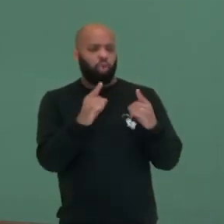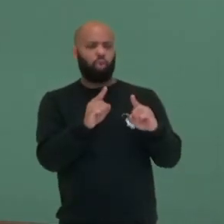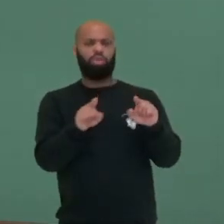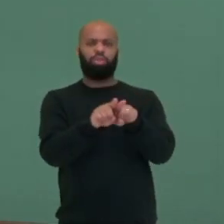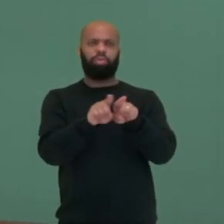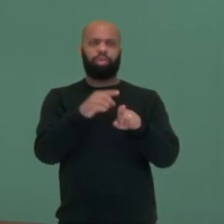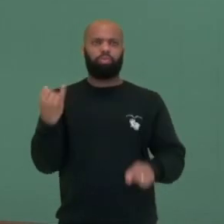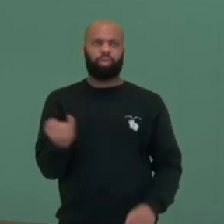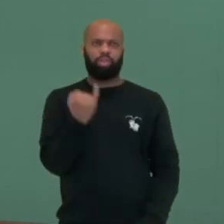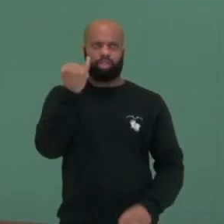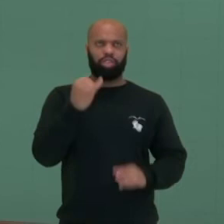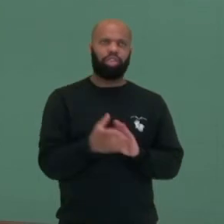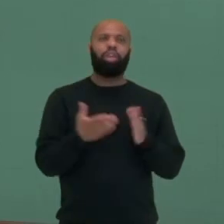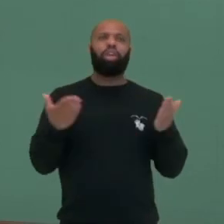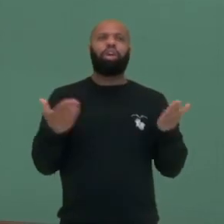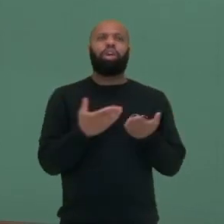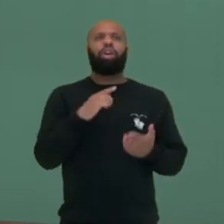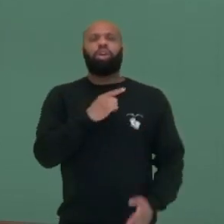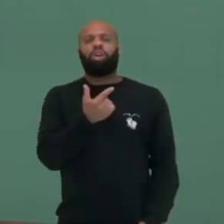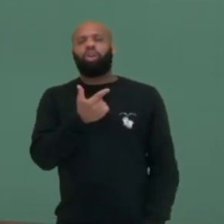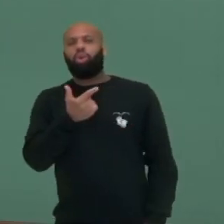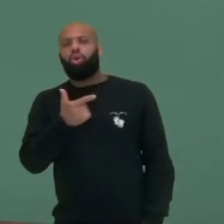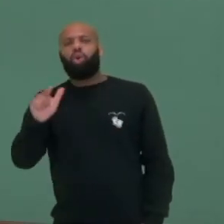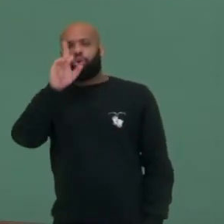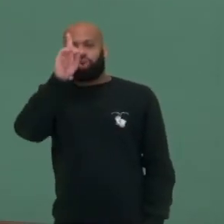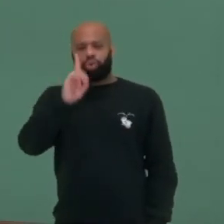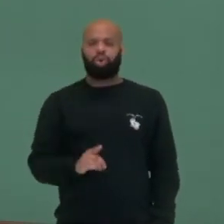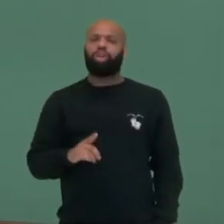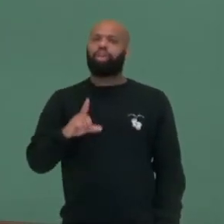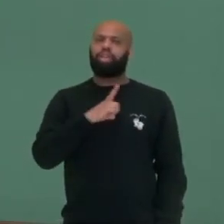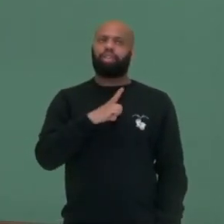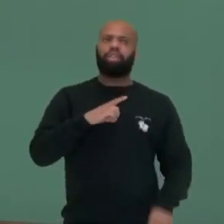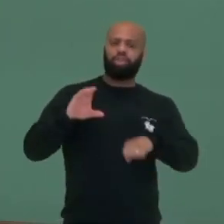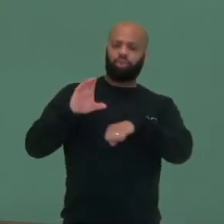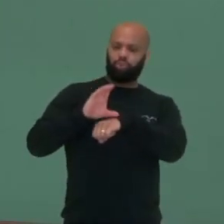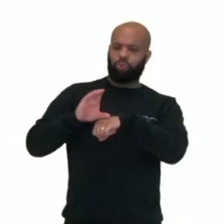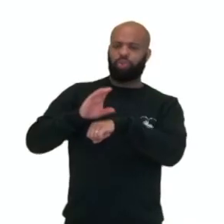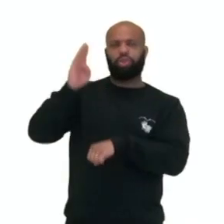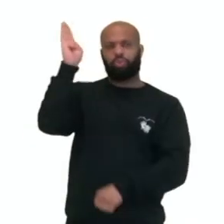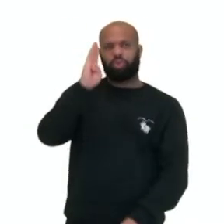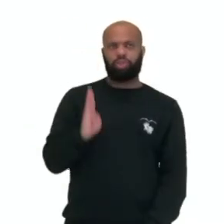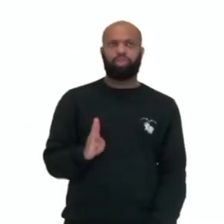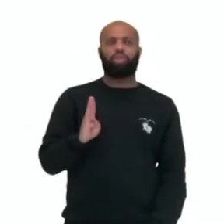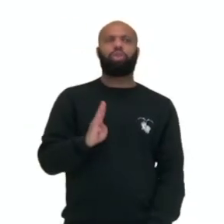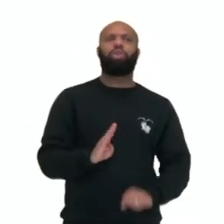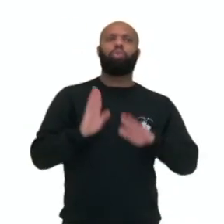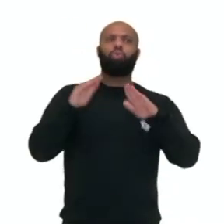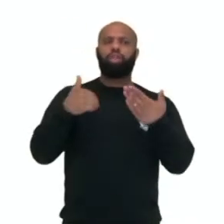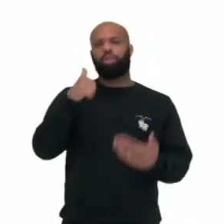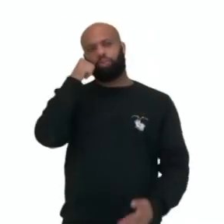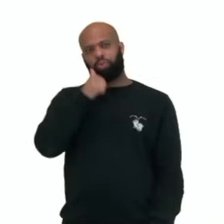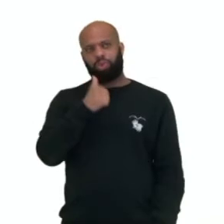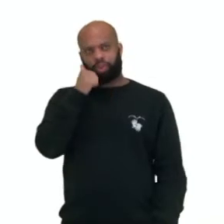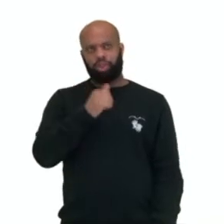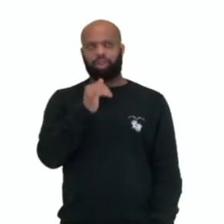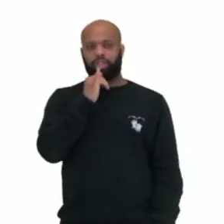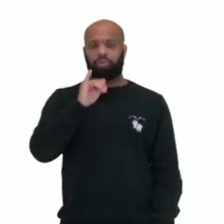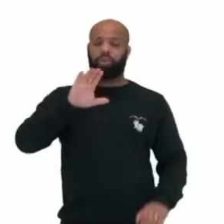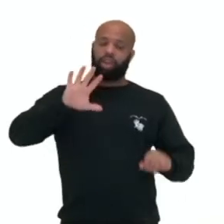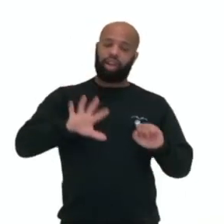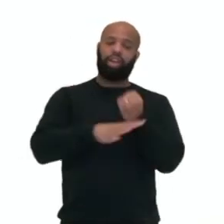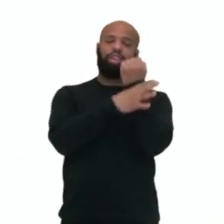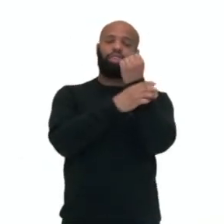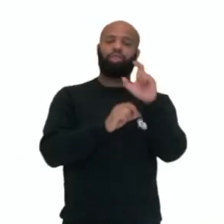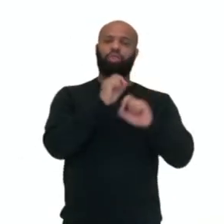preconceito. Ainda sobre outros direitos presentes na Constituição do Brasil. Quanto às mulheres, foi garantido o